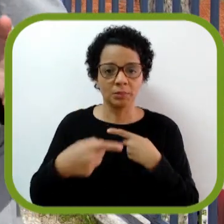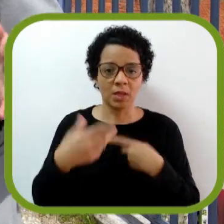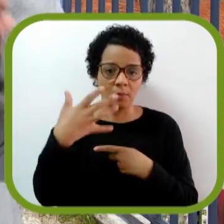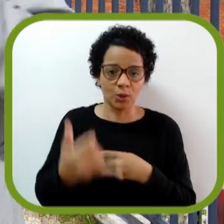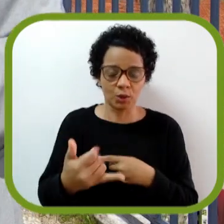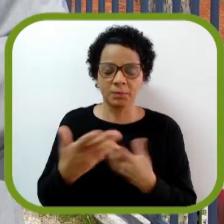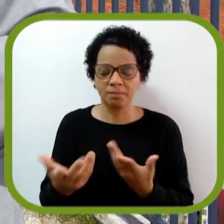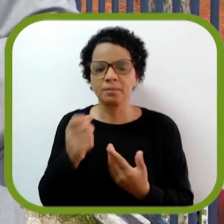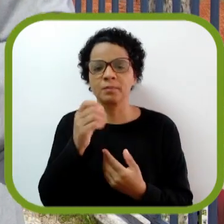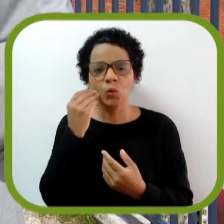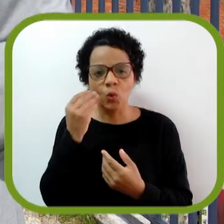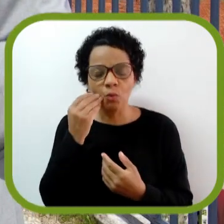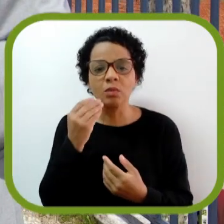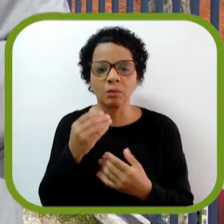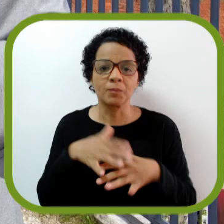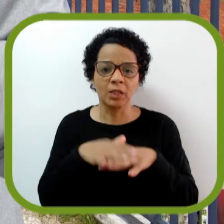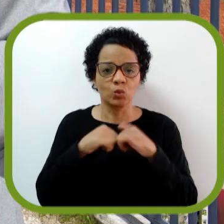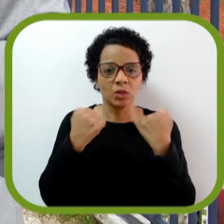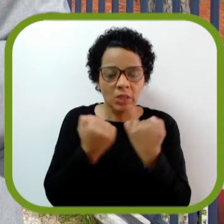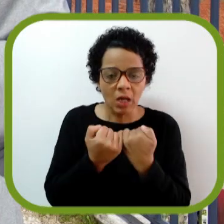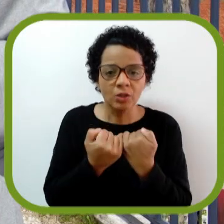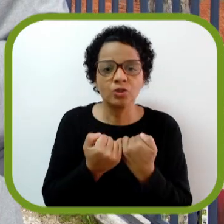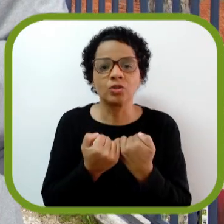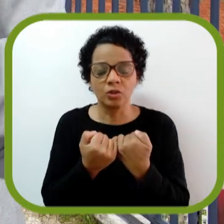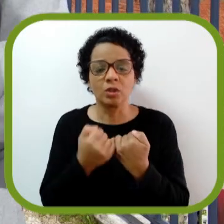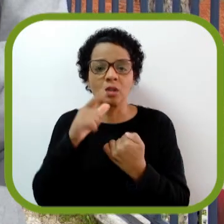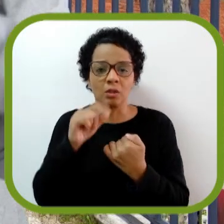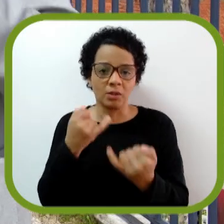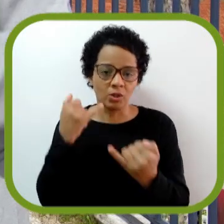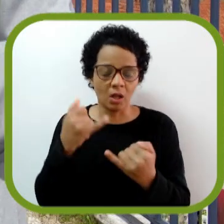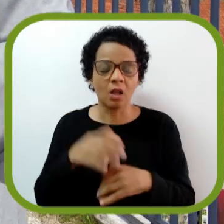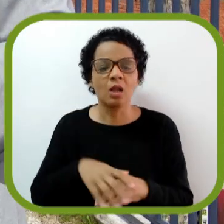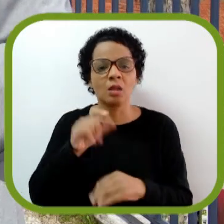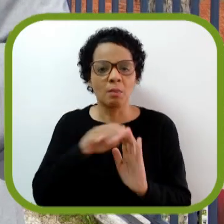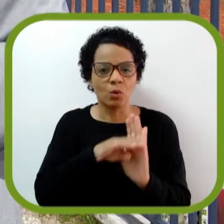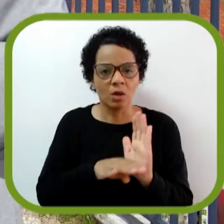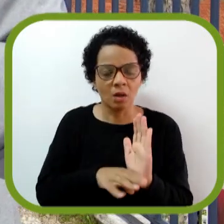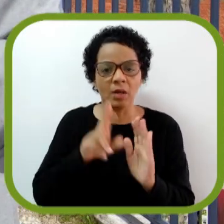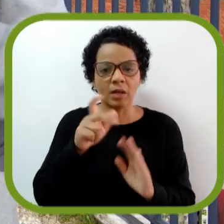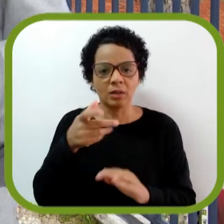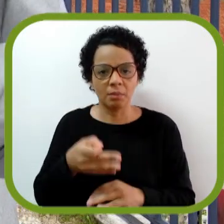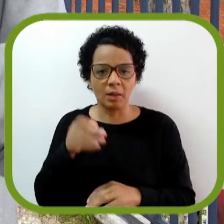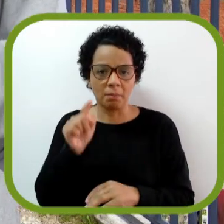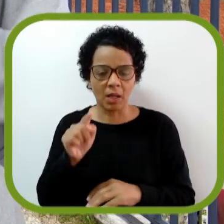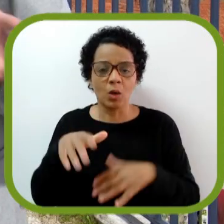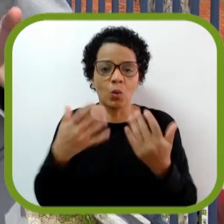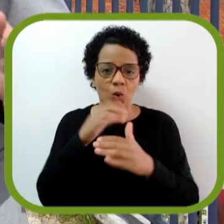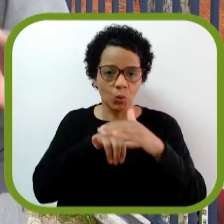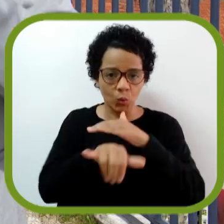voltamos para a semana. Até lá, podem acompanhar-nos nas nossas redes sociais digitais e assistir aos nossos episódios na RTP